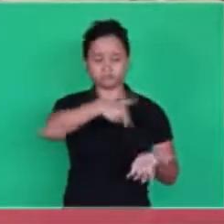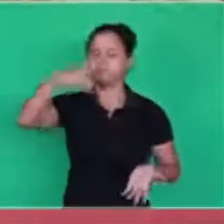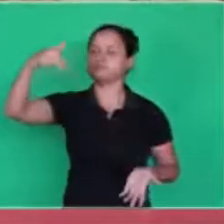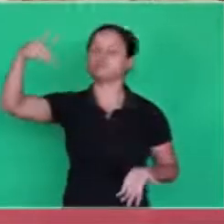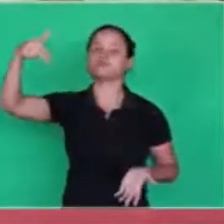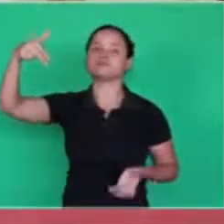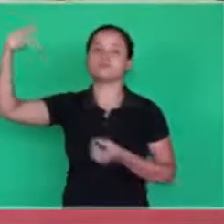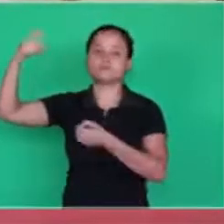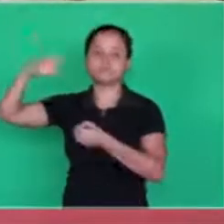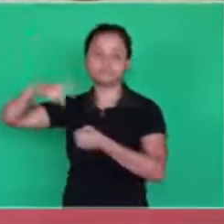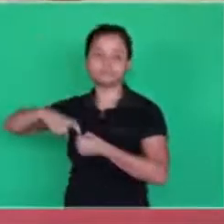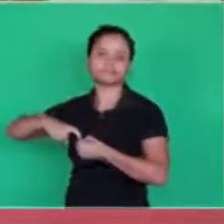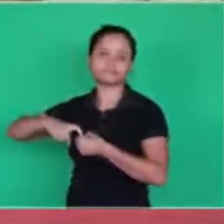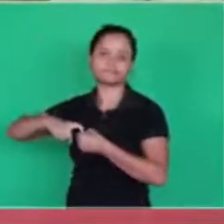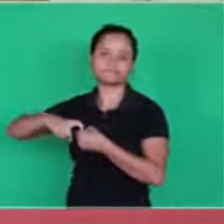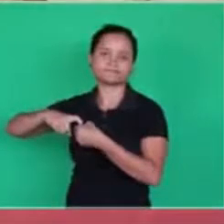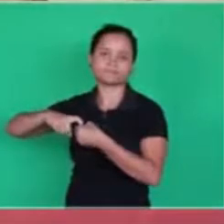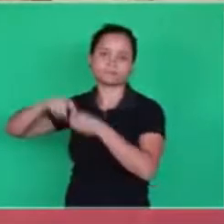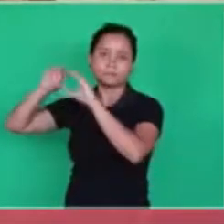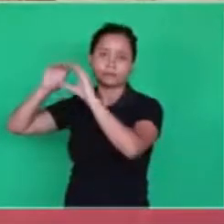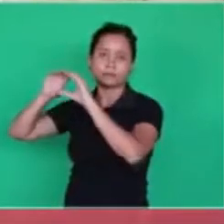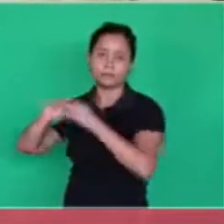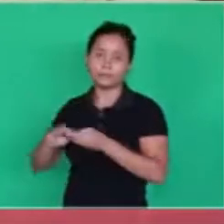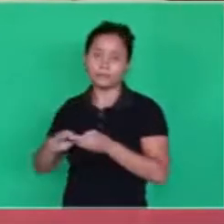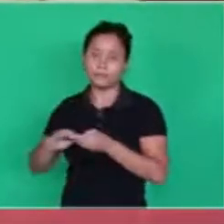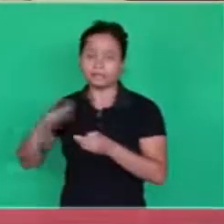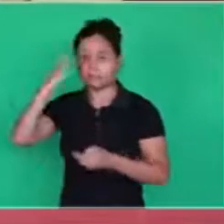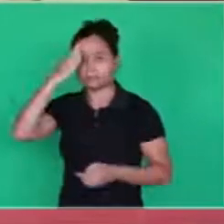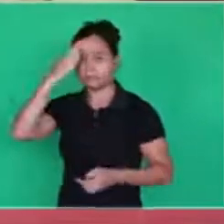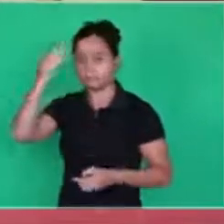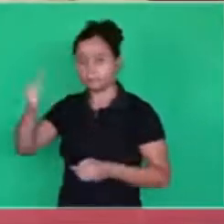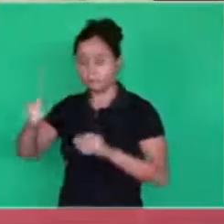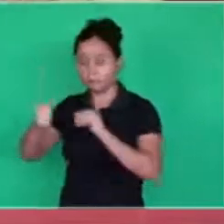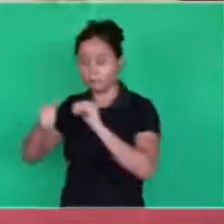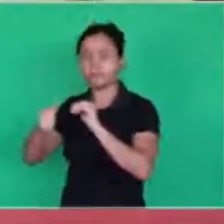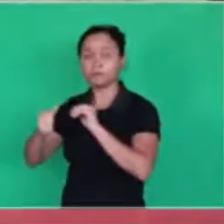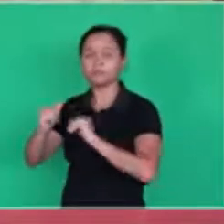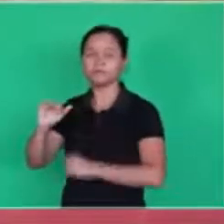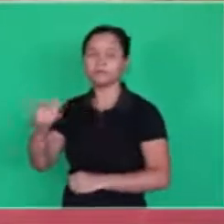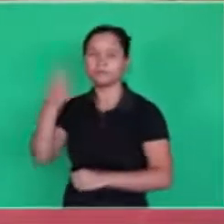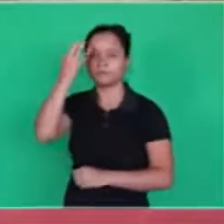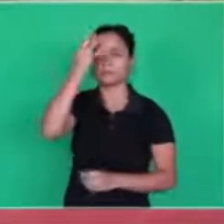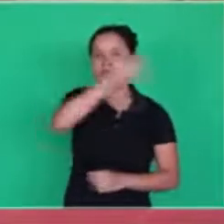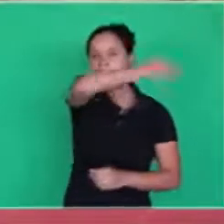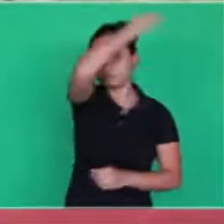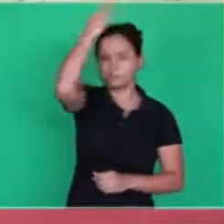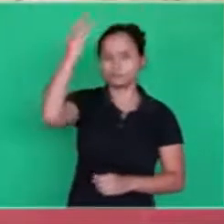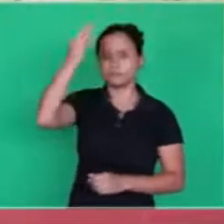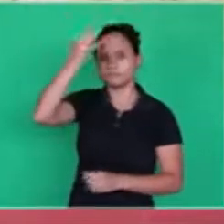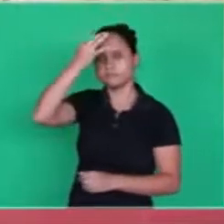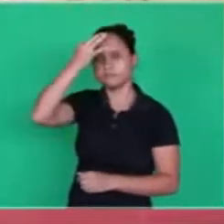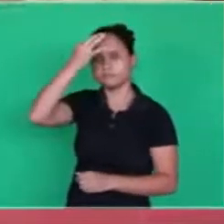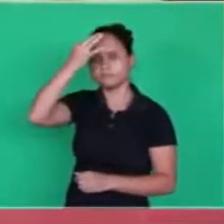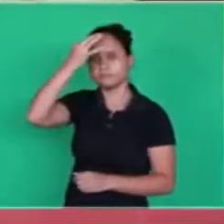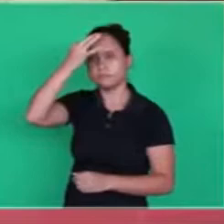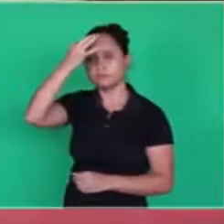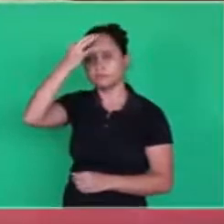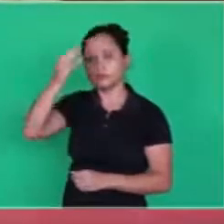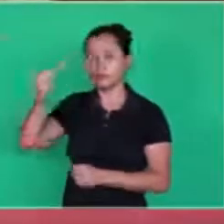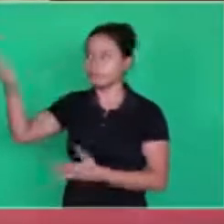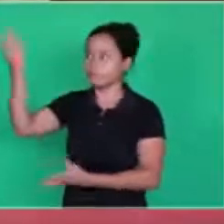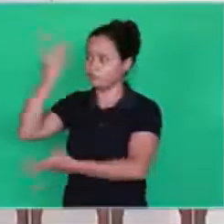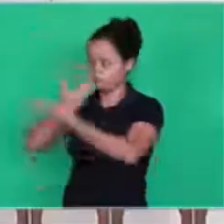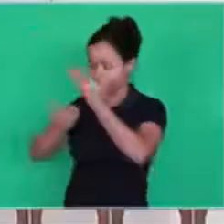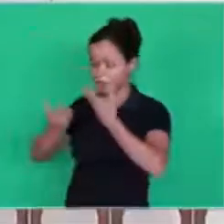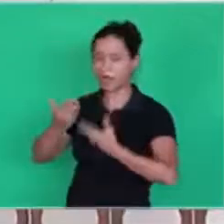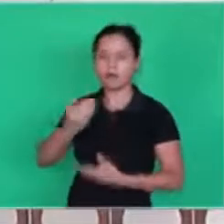dele vem através do Espírito Santo. Então esse Espírito Santo foi dado a você, meu irmão. Há um mundo evangélico que